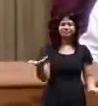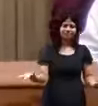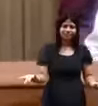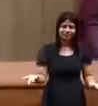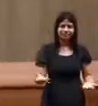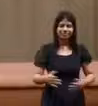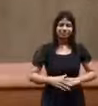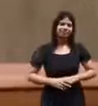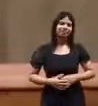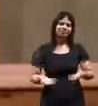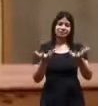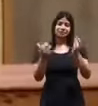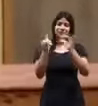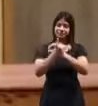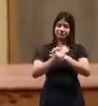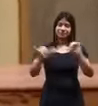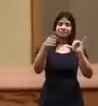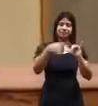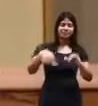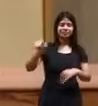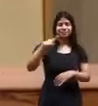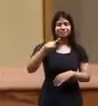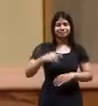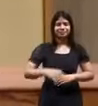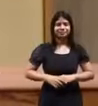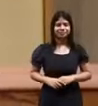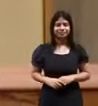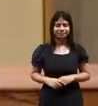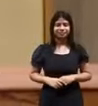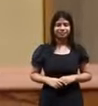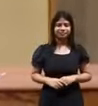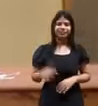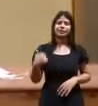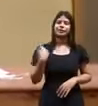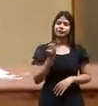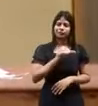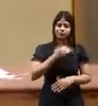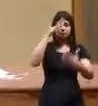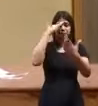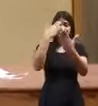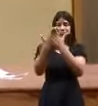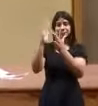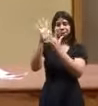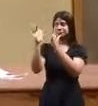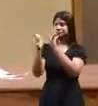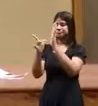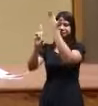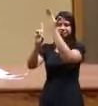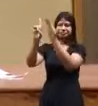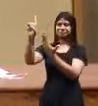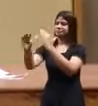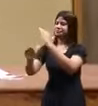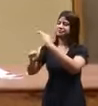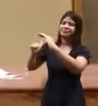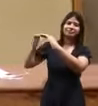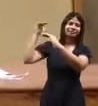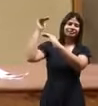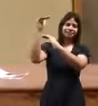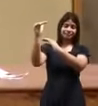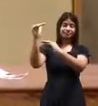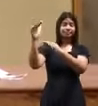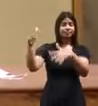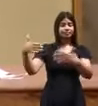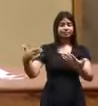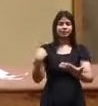Irmão, eu quero dizer para vocês, é que nós temos o leão da tribo de Judá. E nós